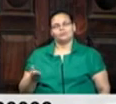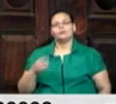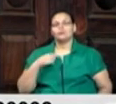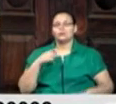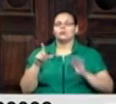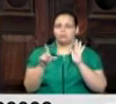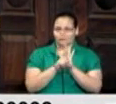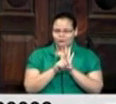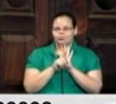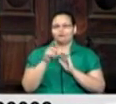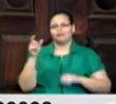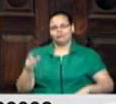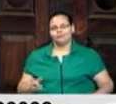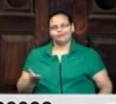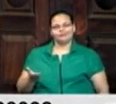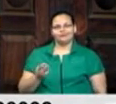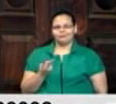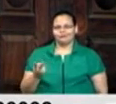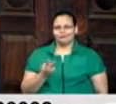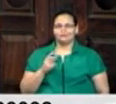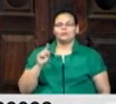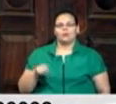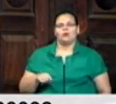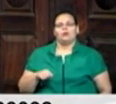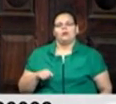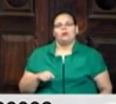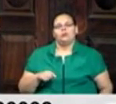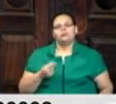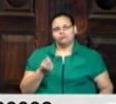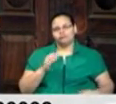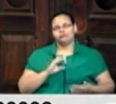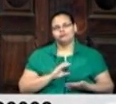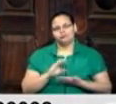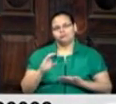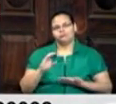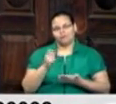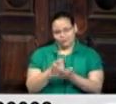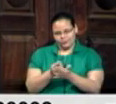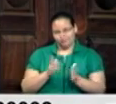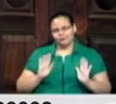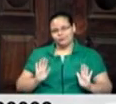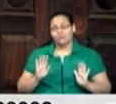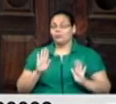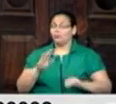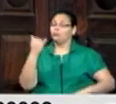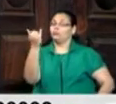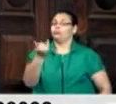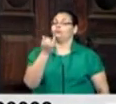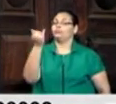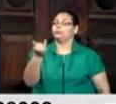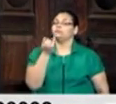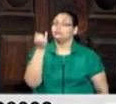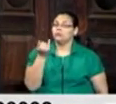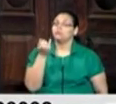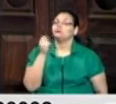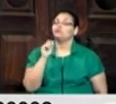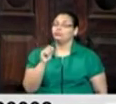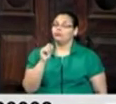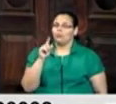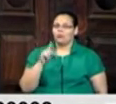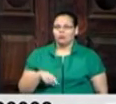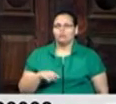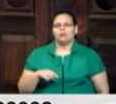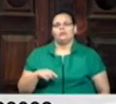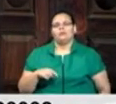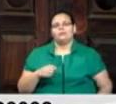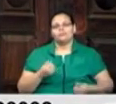ao legislativo garantindo as cotas à parte deles. Então é importante trazer isso aí a